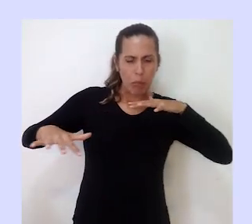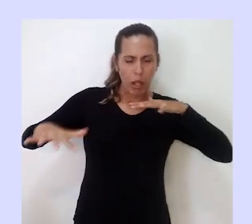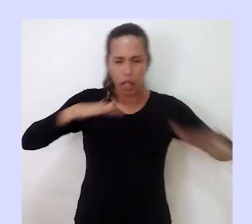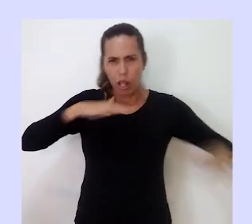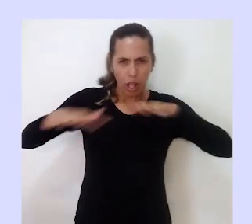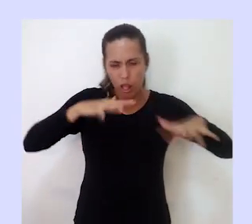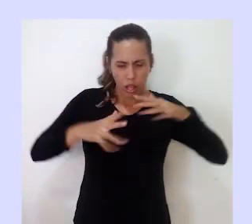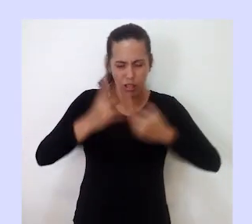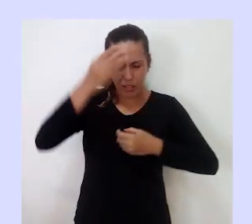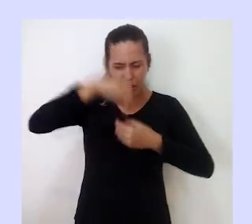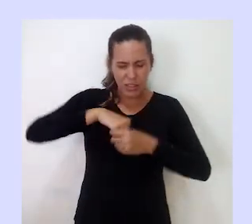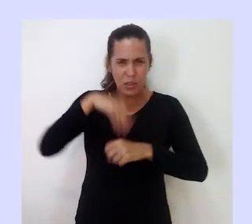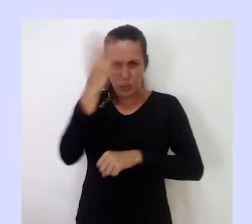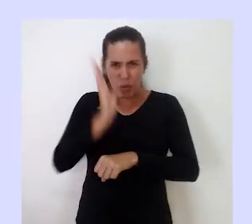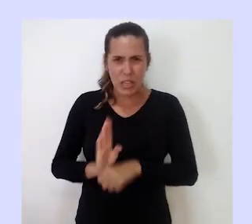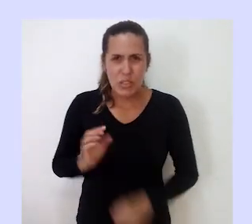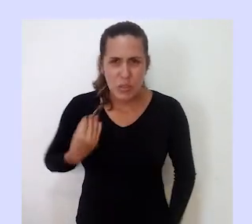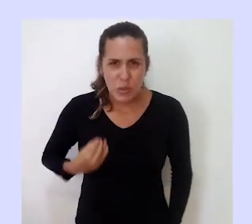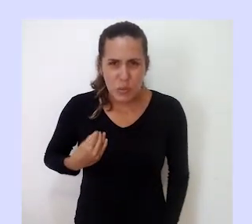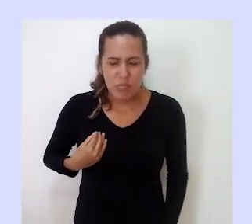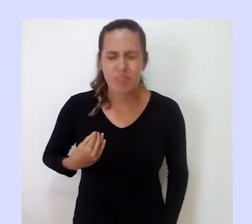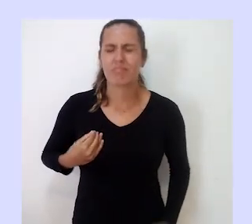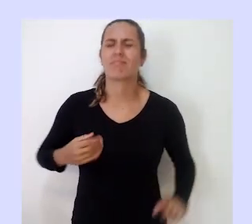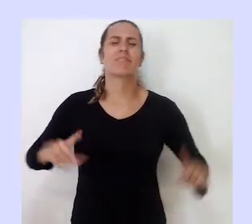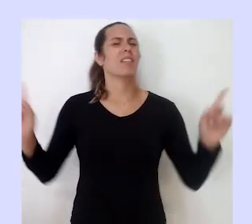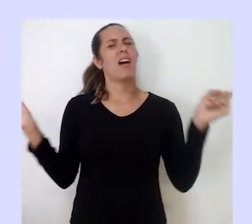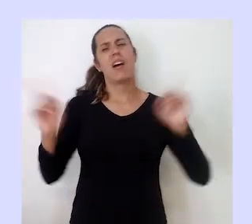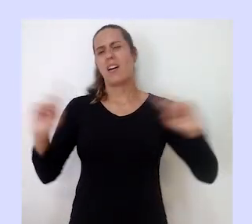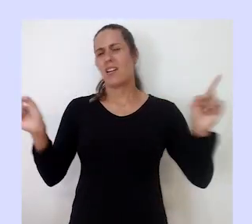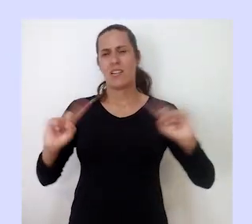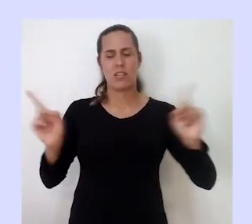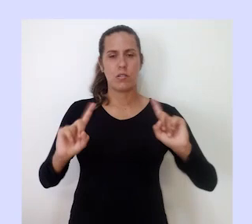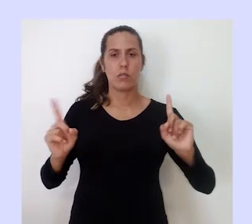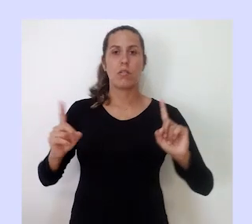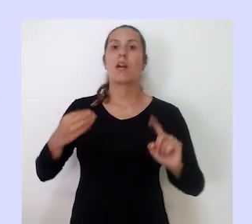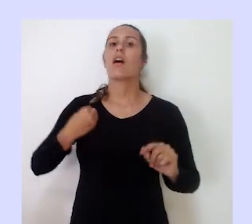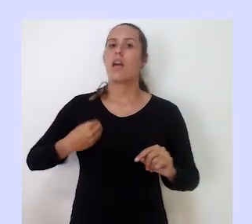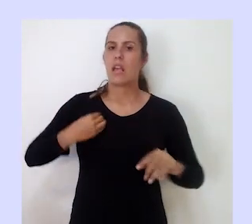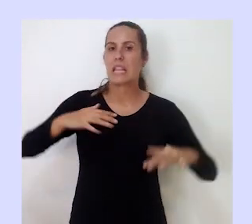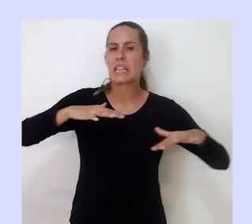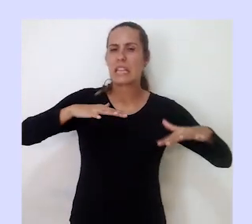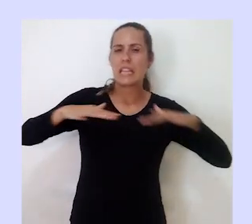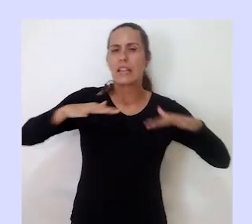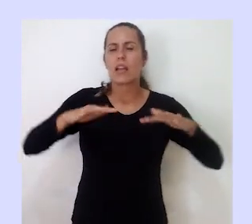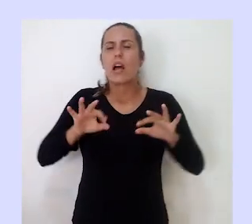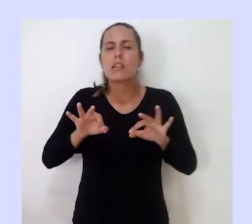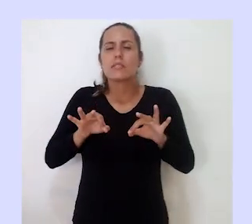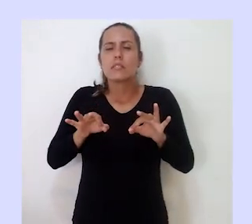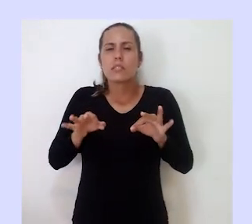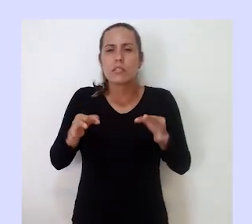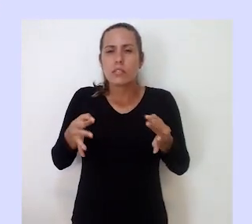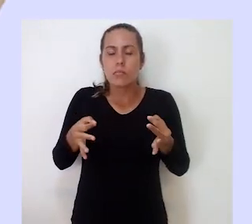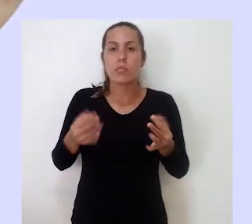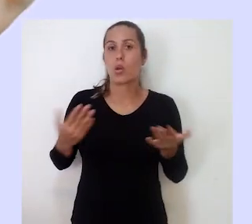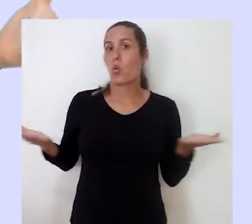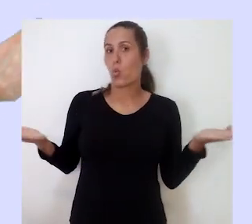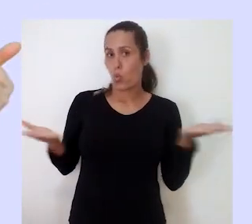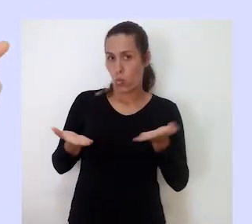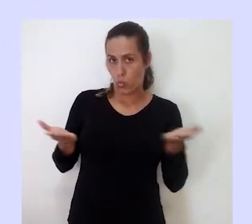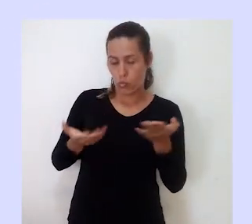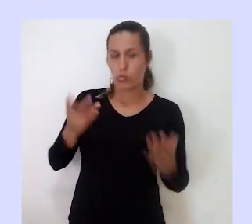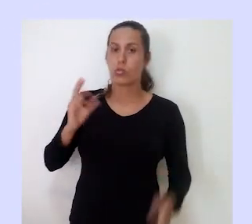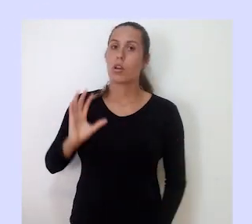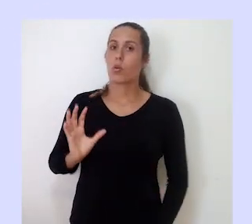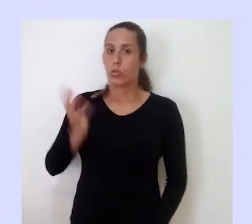de grande magnitude no nosso país? Não! Existem tremores de terra. Hoje